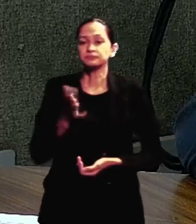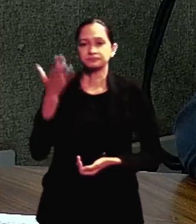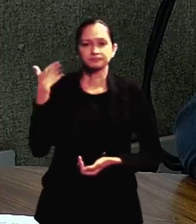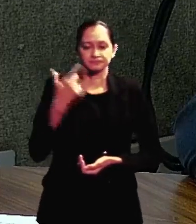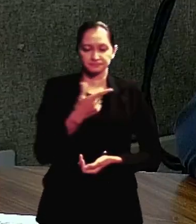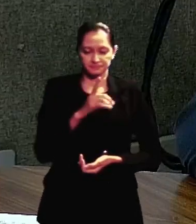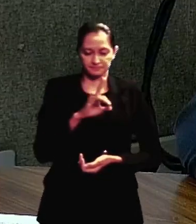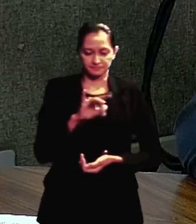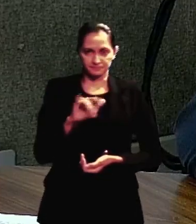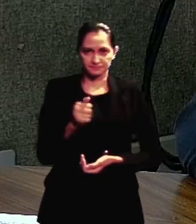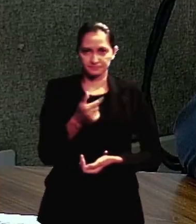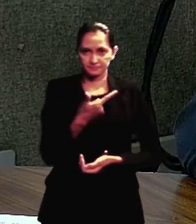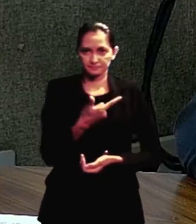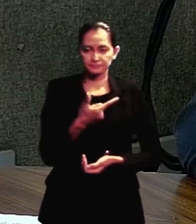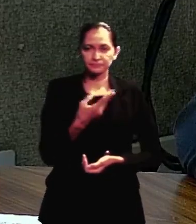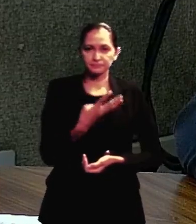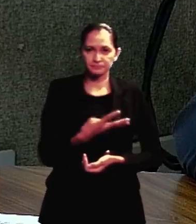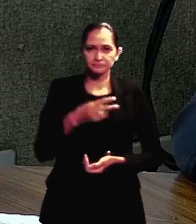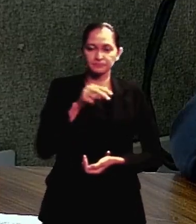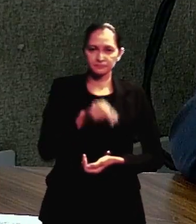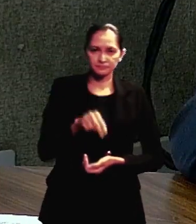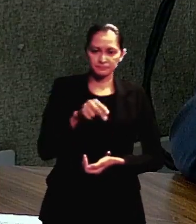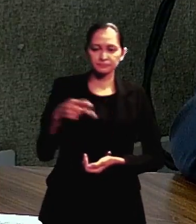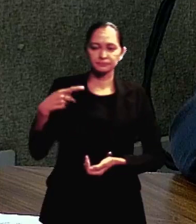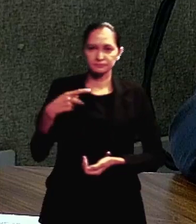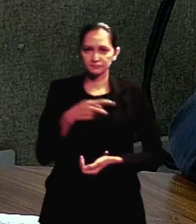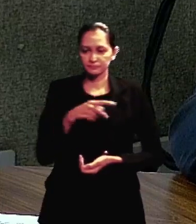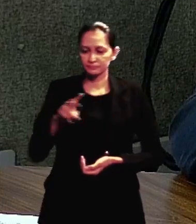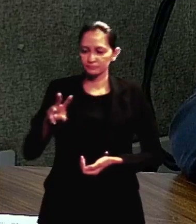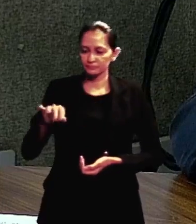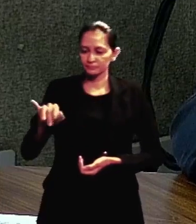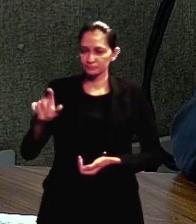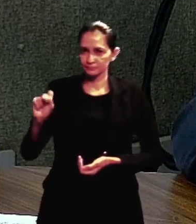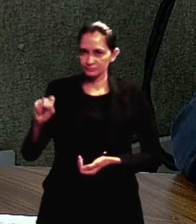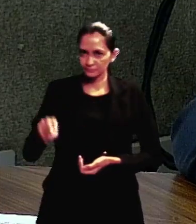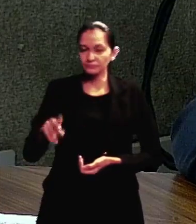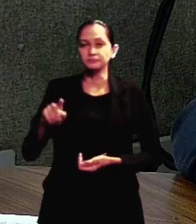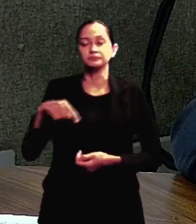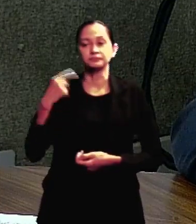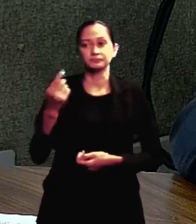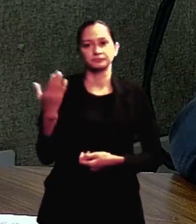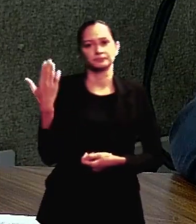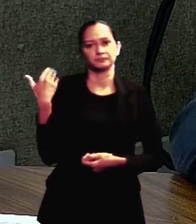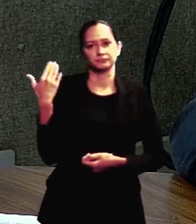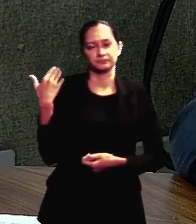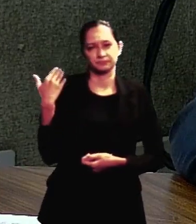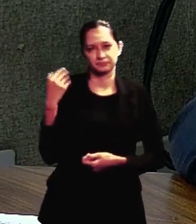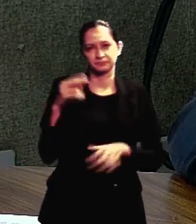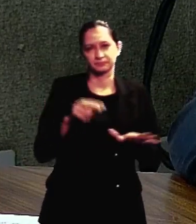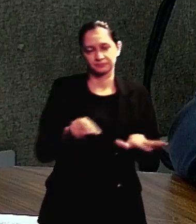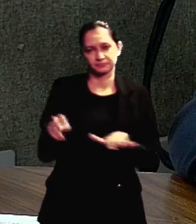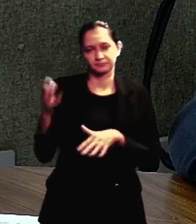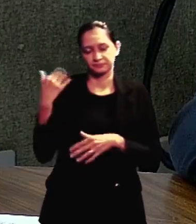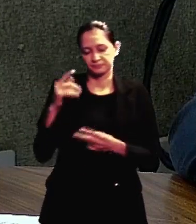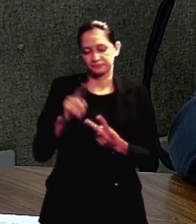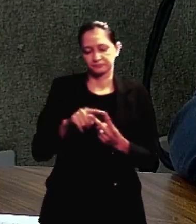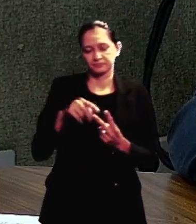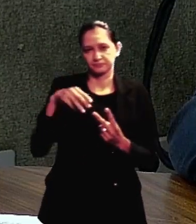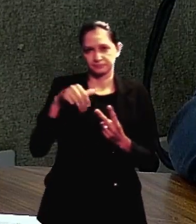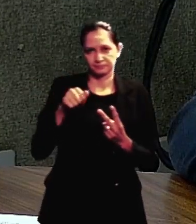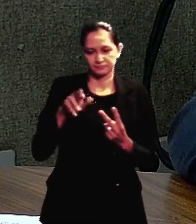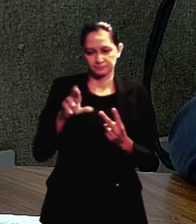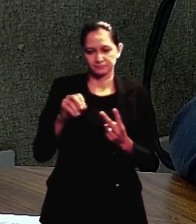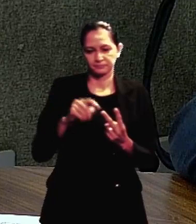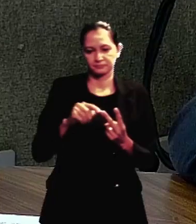dia 24/11 do vereador pastor Wilson e um segundo pedido na última reunião do Bruno Diniz, Mauro Rubem e pastor